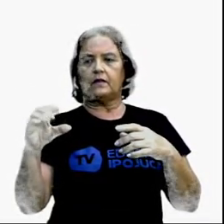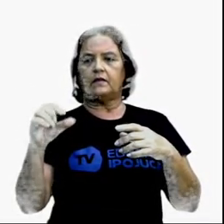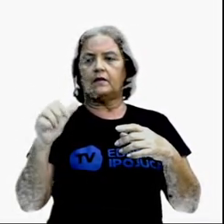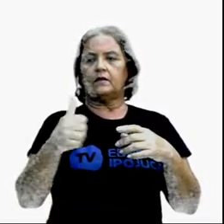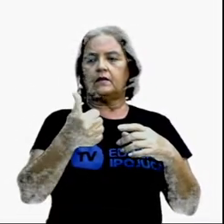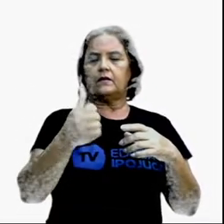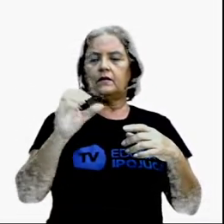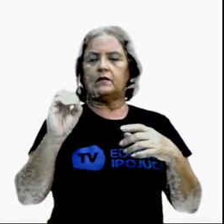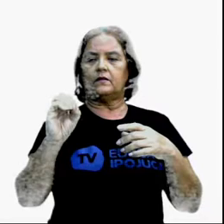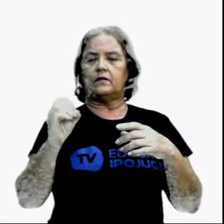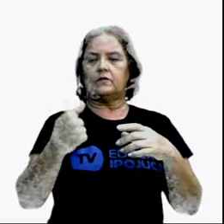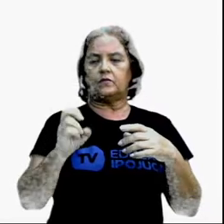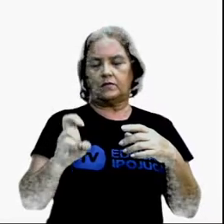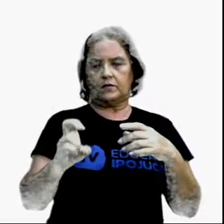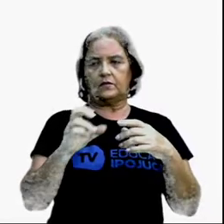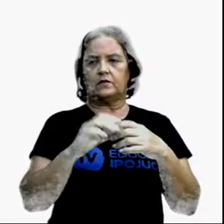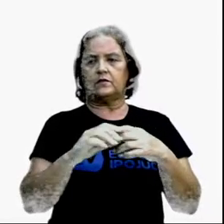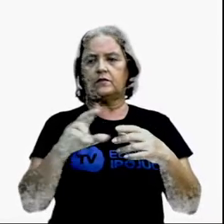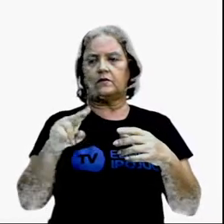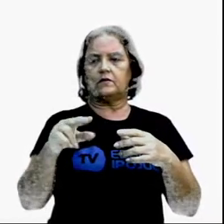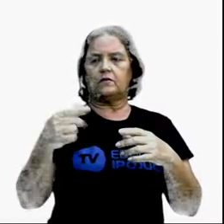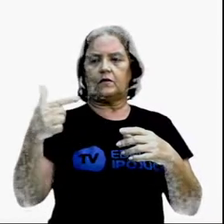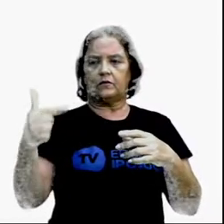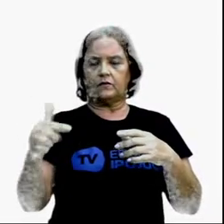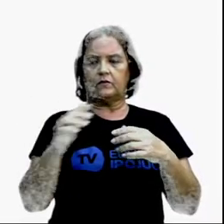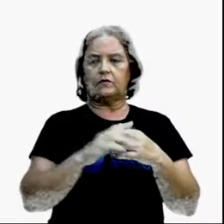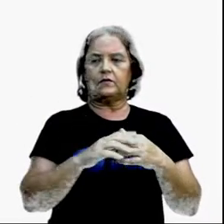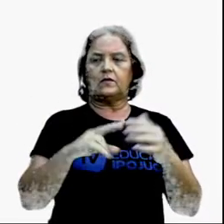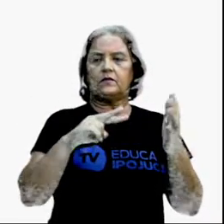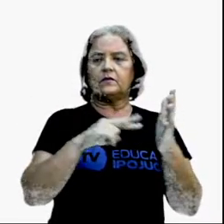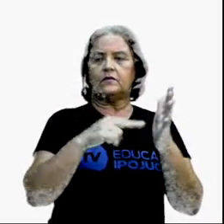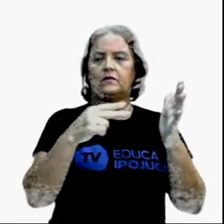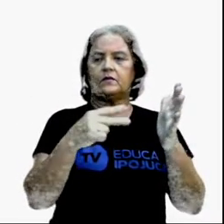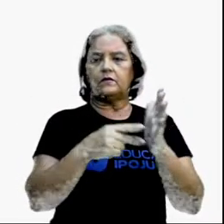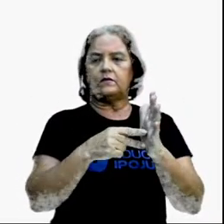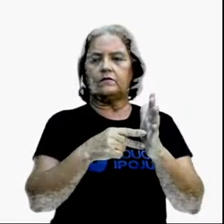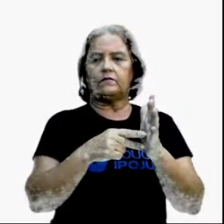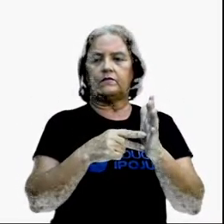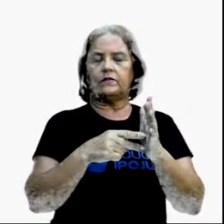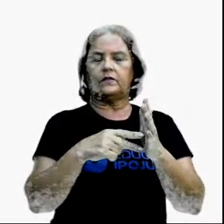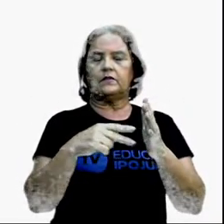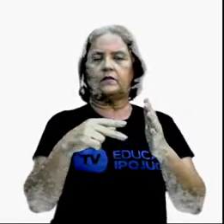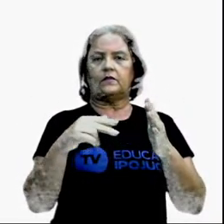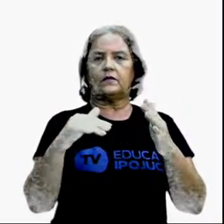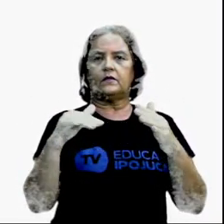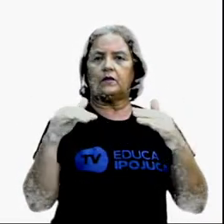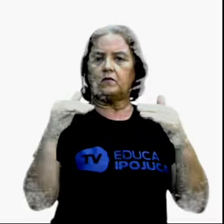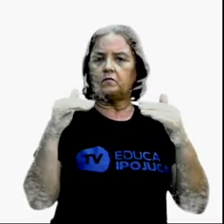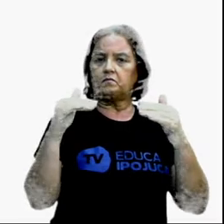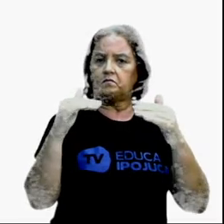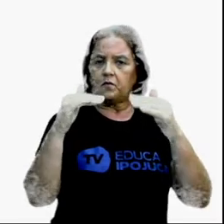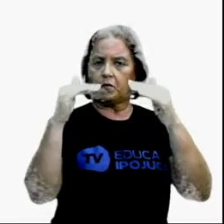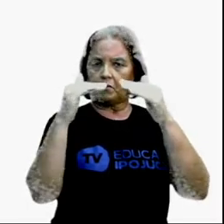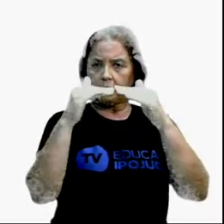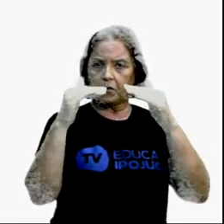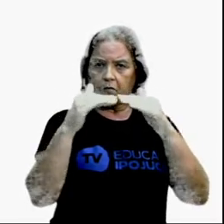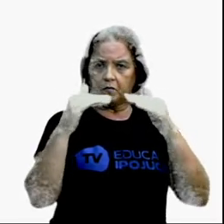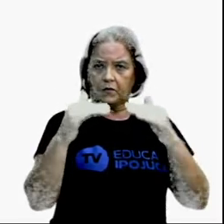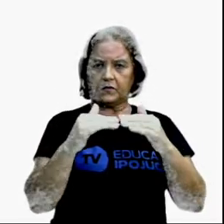para 5, que também foi igual a 2. Isso significa que é uma constante